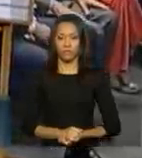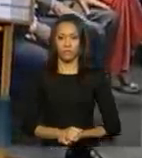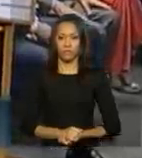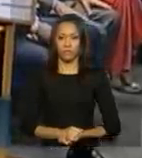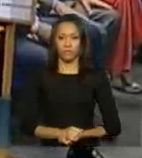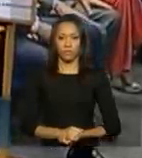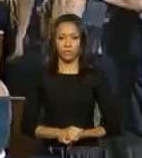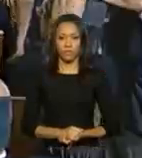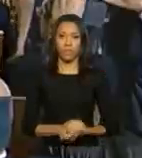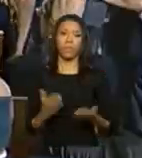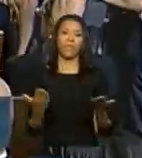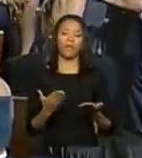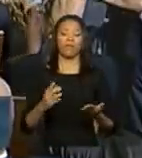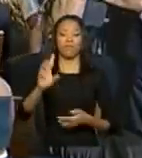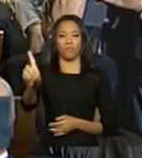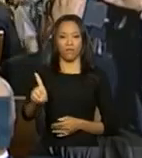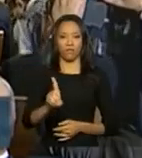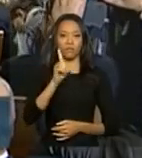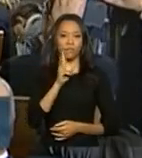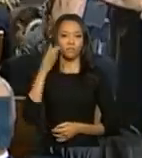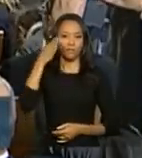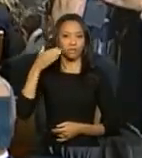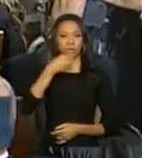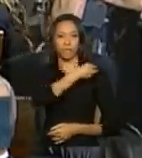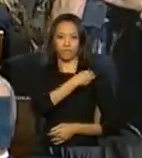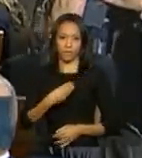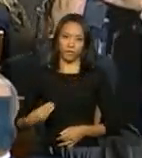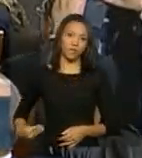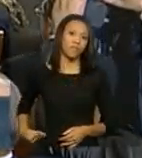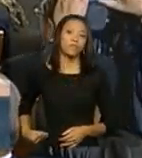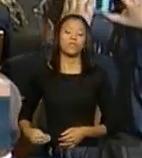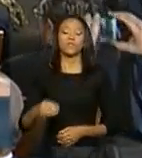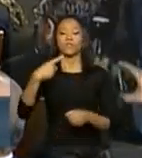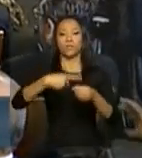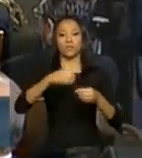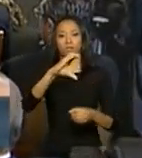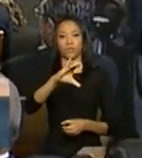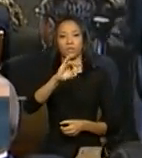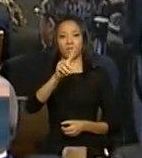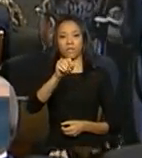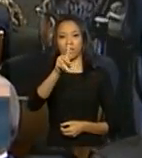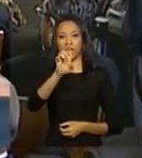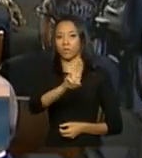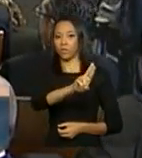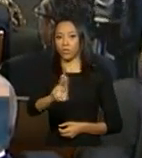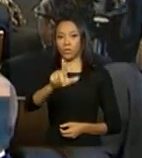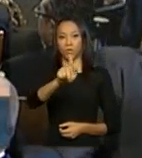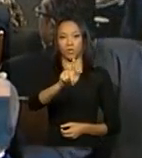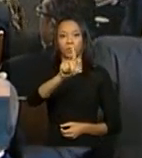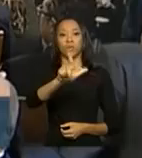República. Com a palavra o ministro de Estado das Cidades, Gilberto